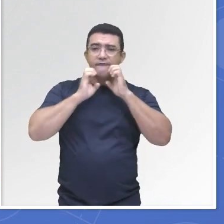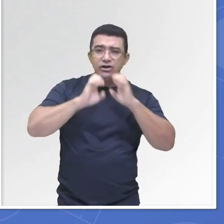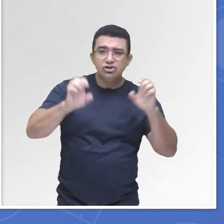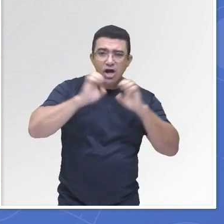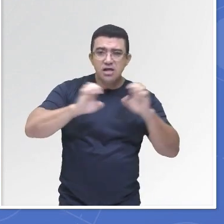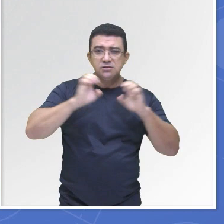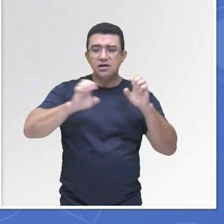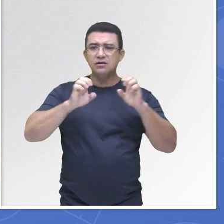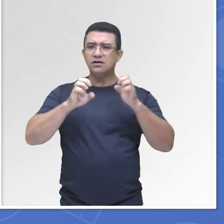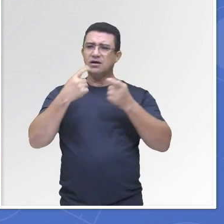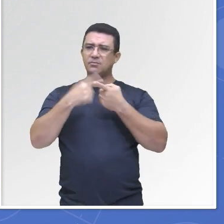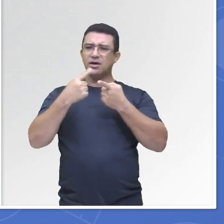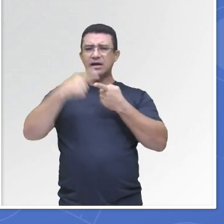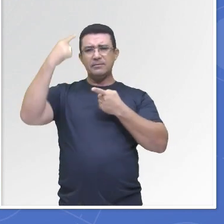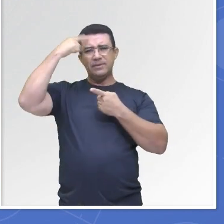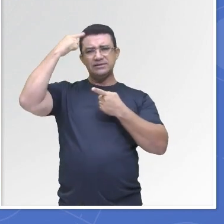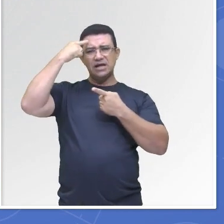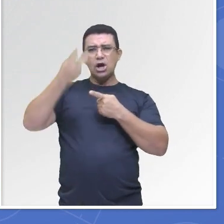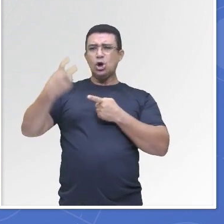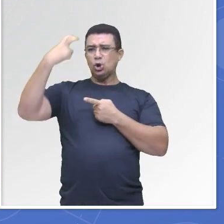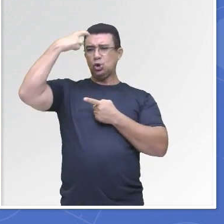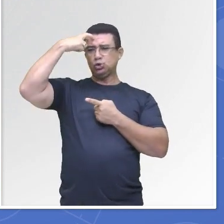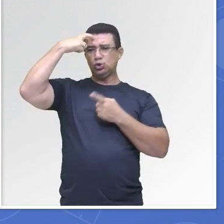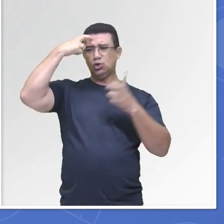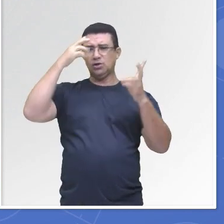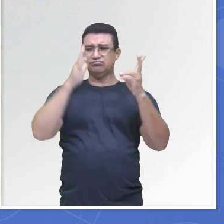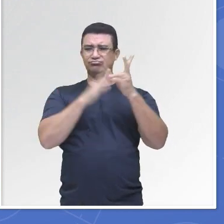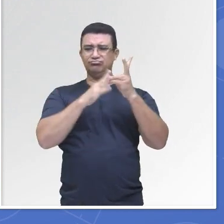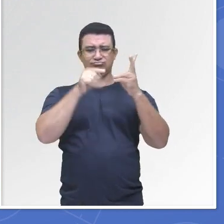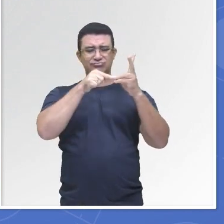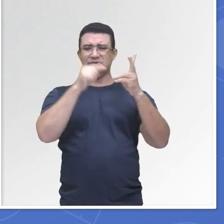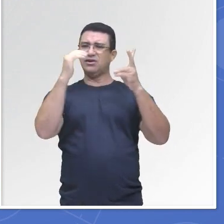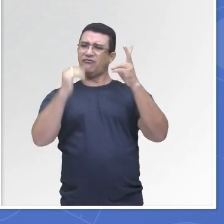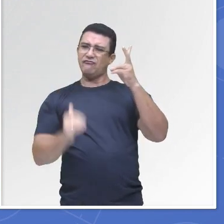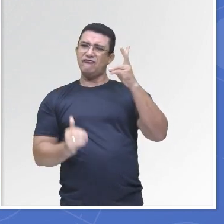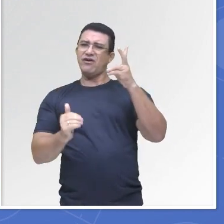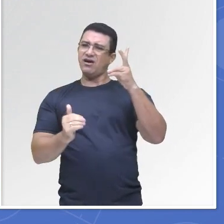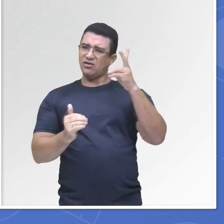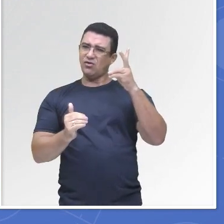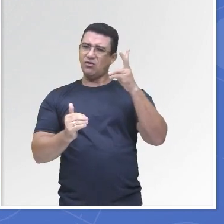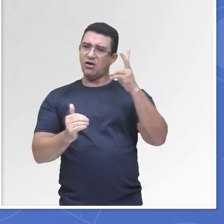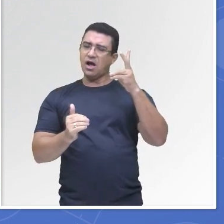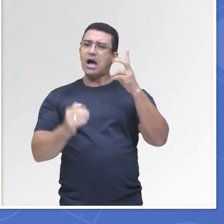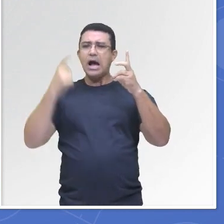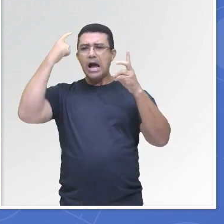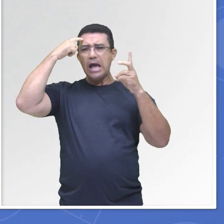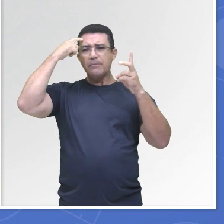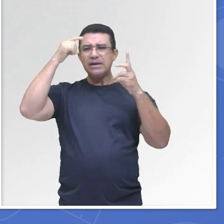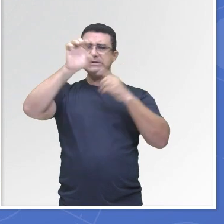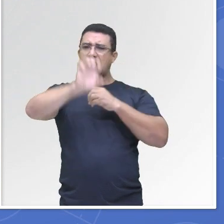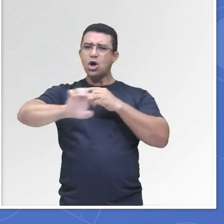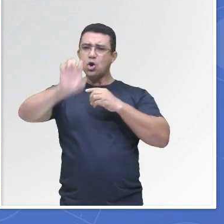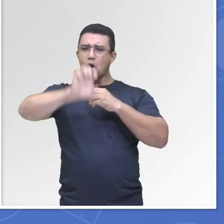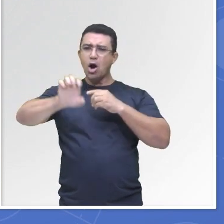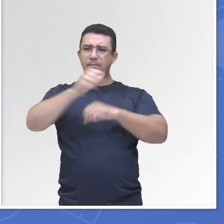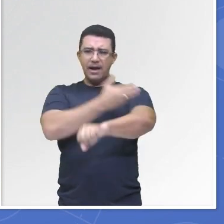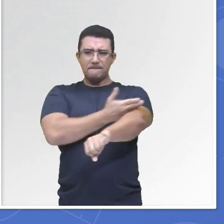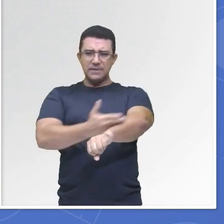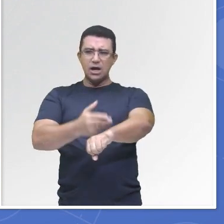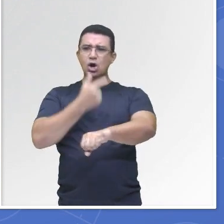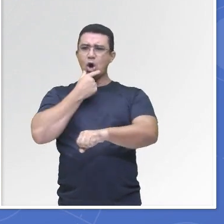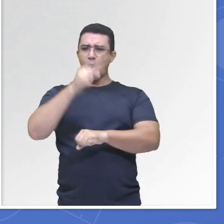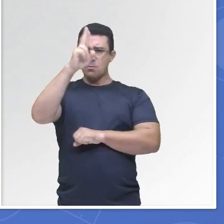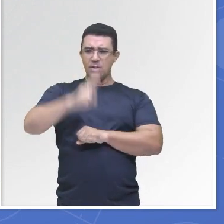indígenas como inferior, e era como se existisse ali uma escala e eles estivessem no topo, e os indígenas, por não